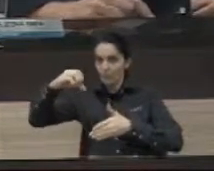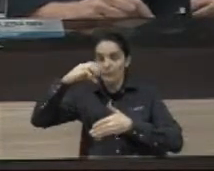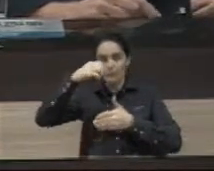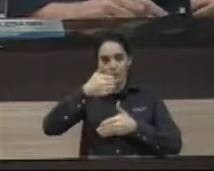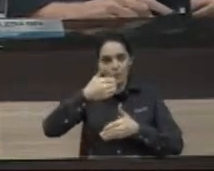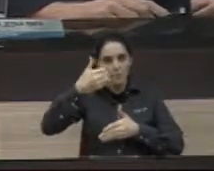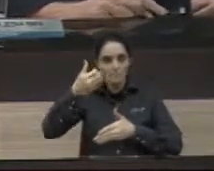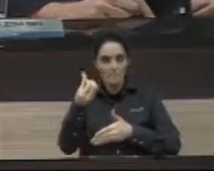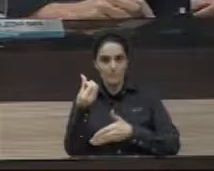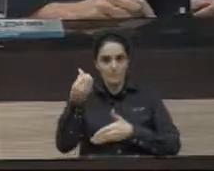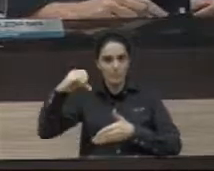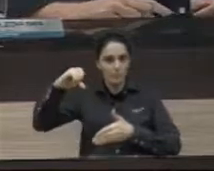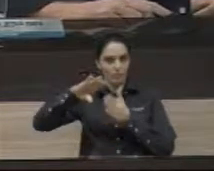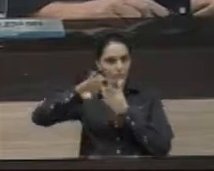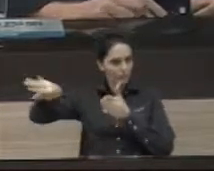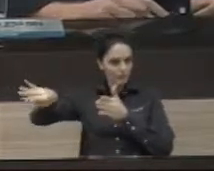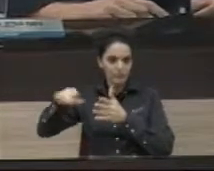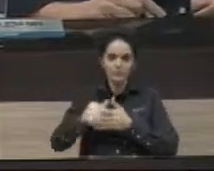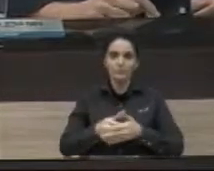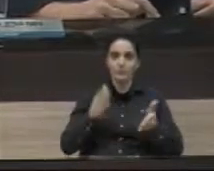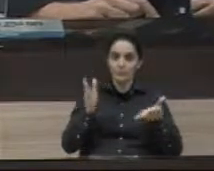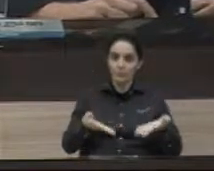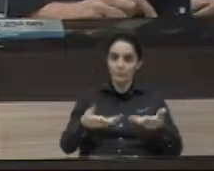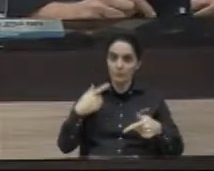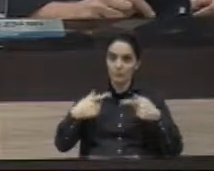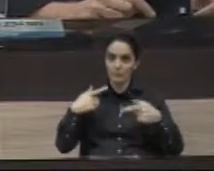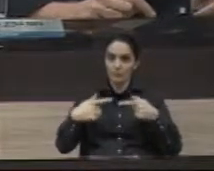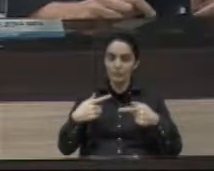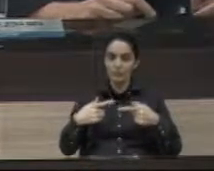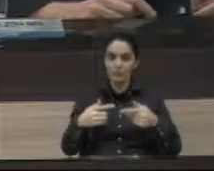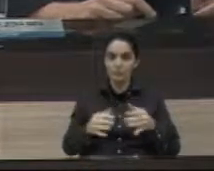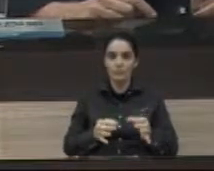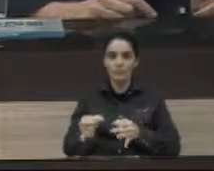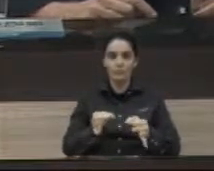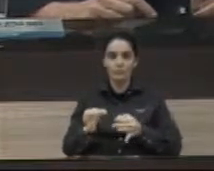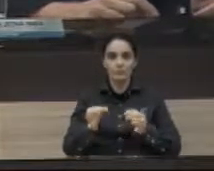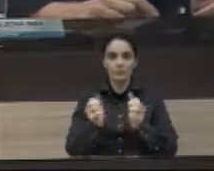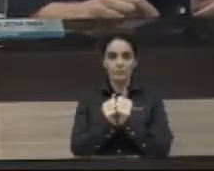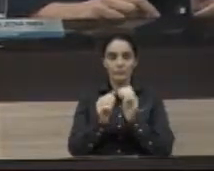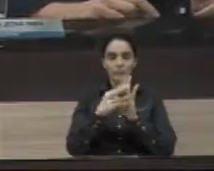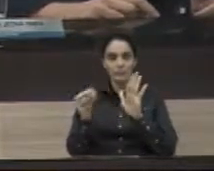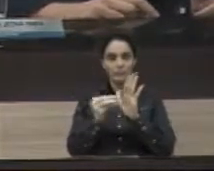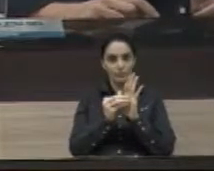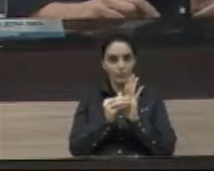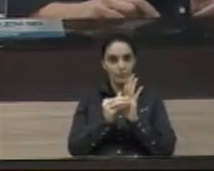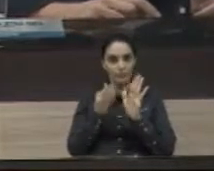169. Agora está em discussão o projeto com as emendas aprovadas. Algum vereador deseja